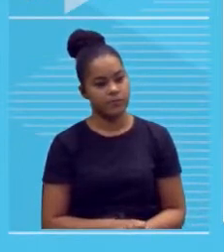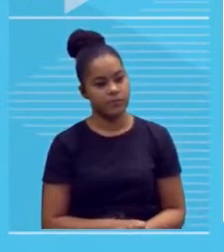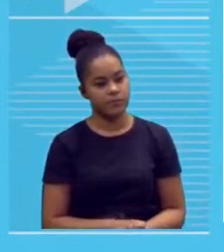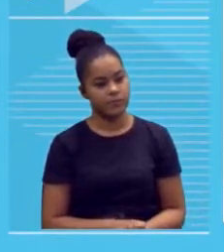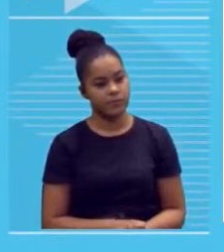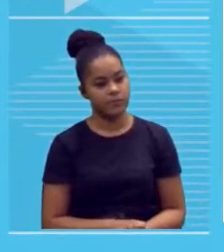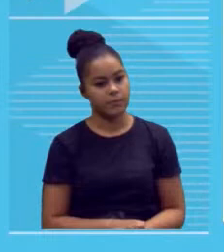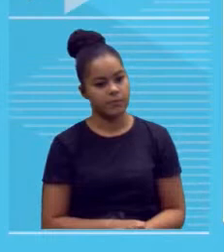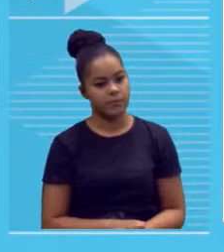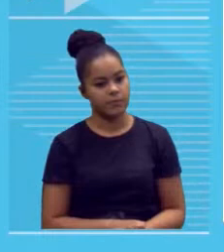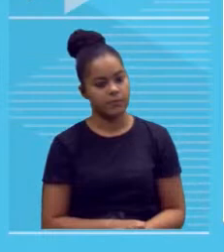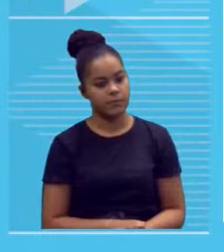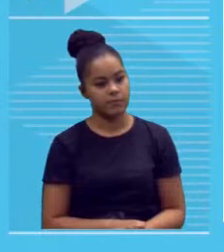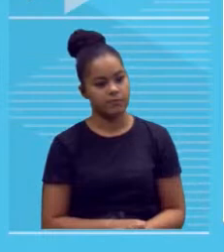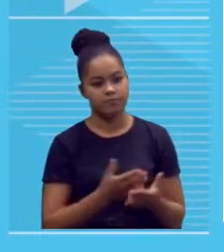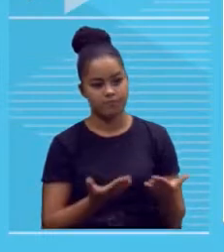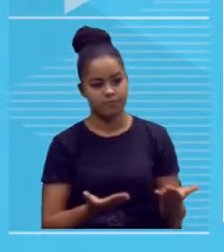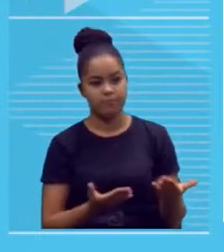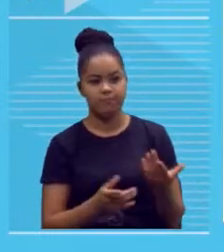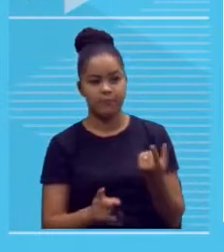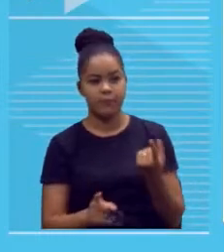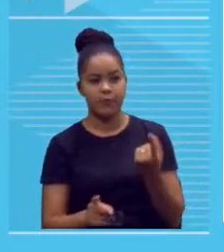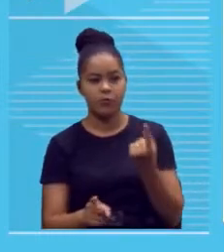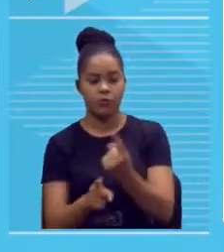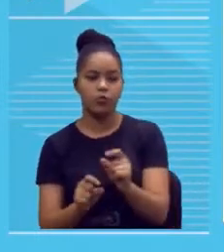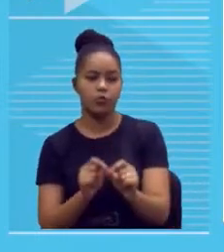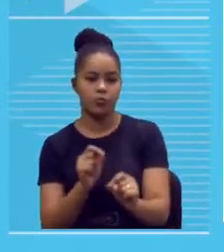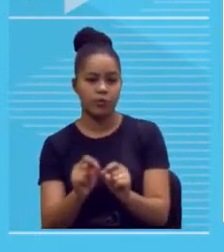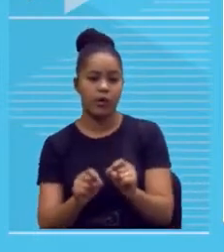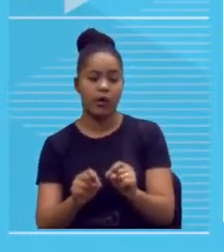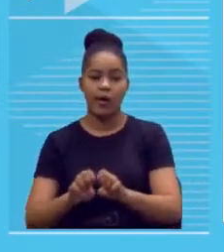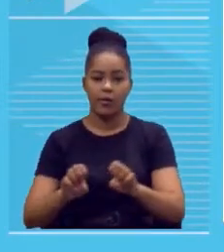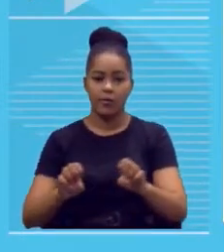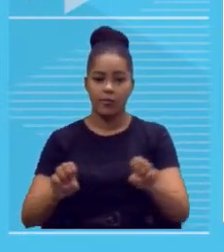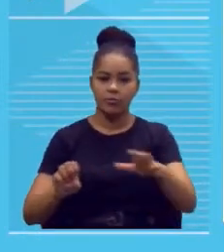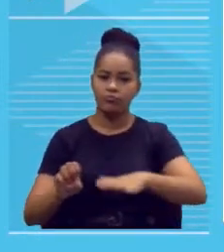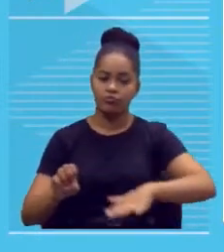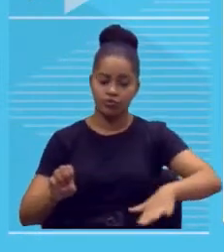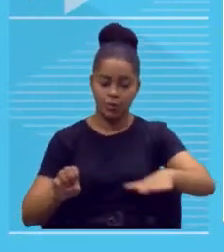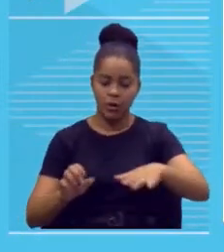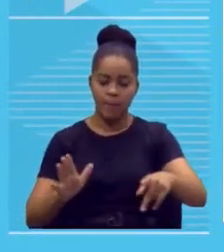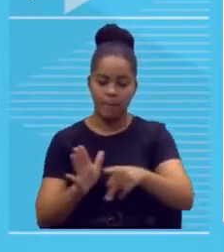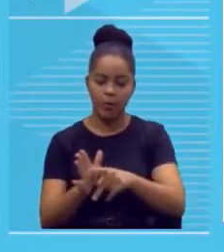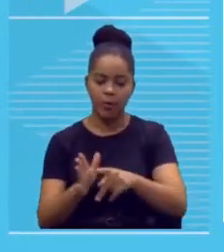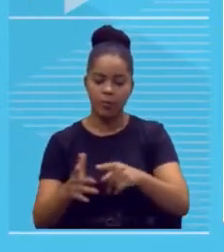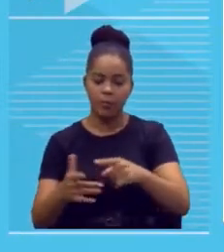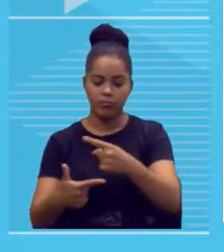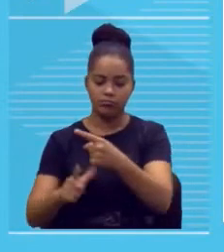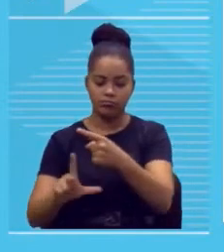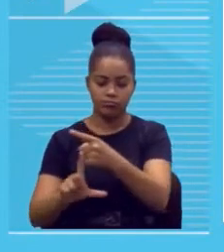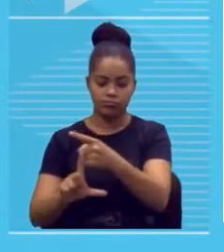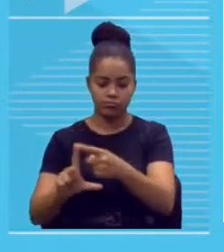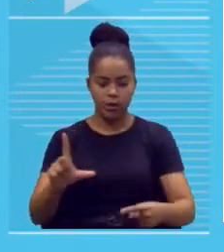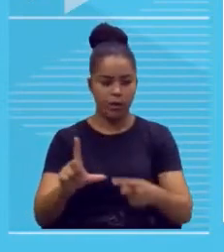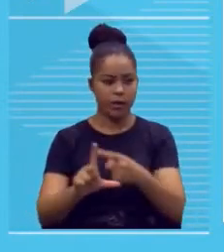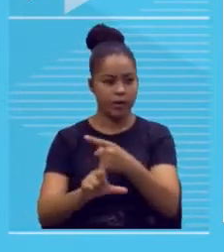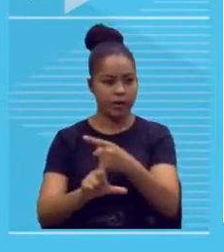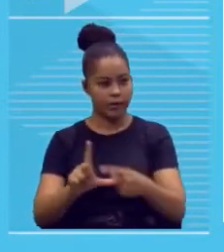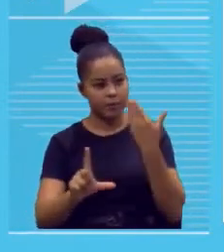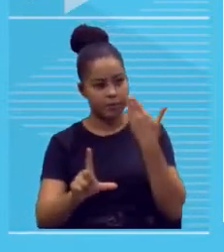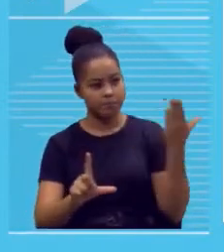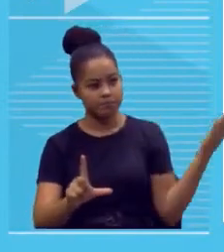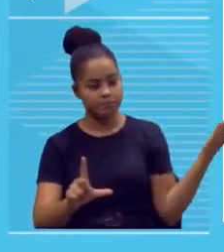igual a 0. Está aqui, gente. Aqui seria a equação geral dessa reta que vocês acabaram de